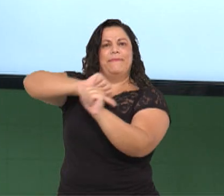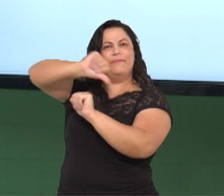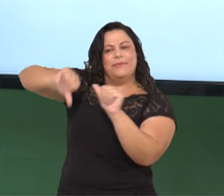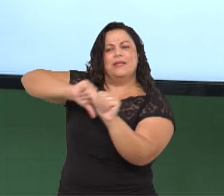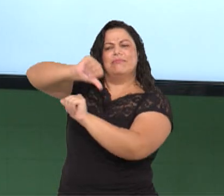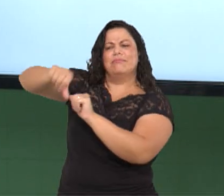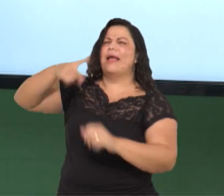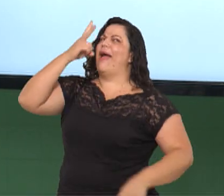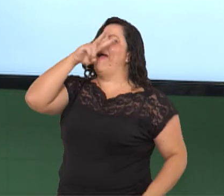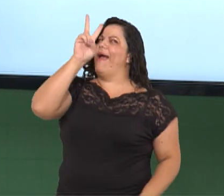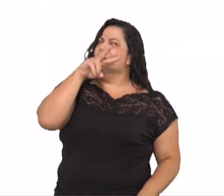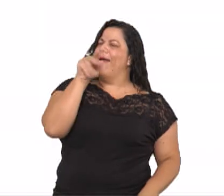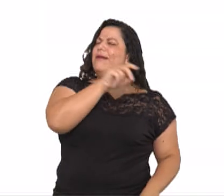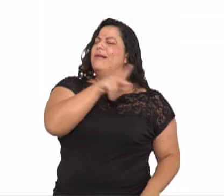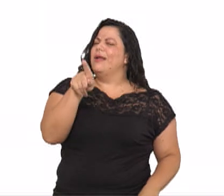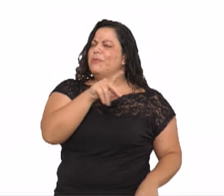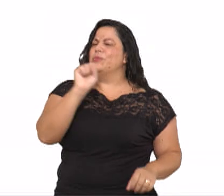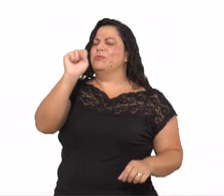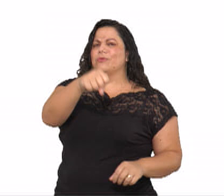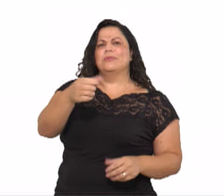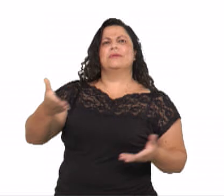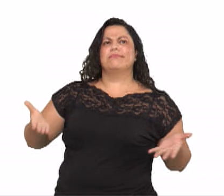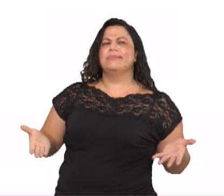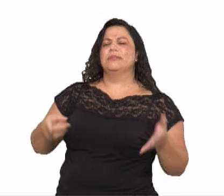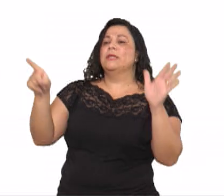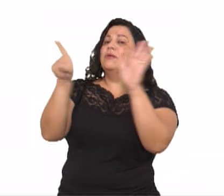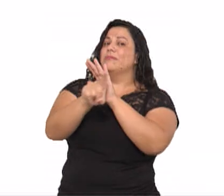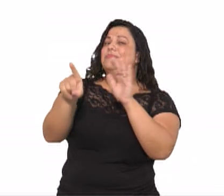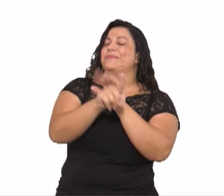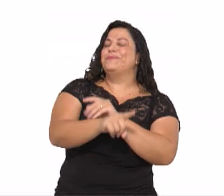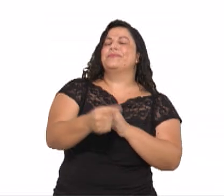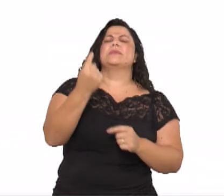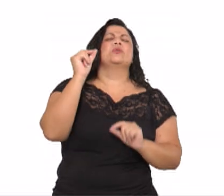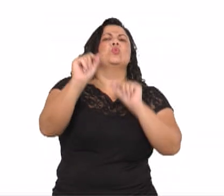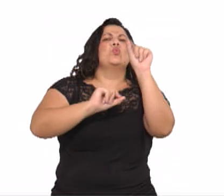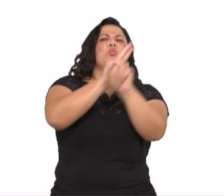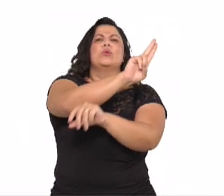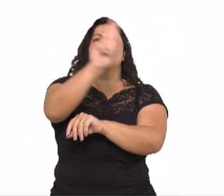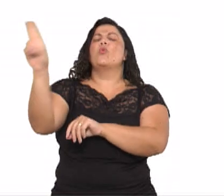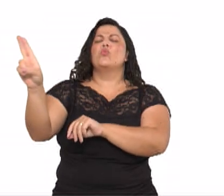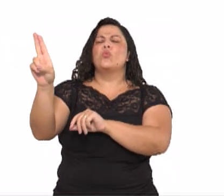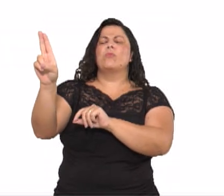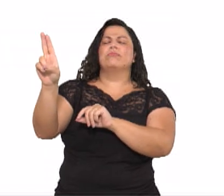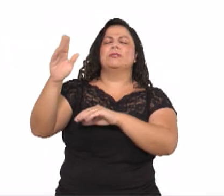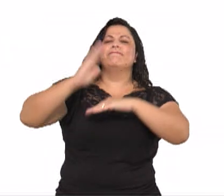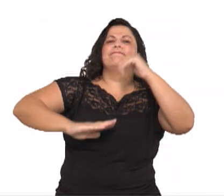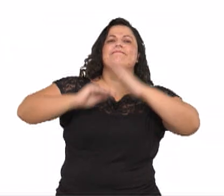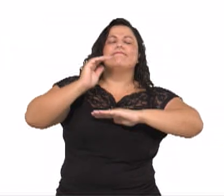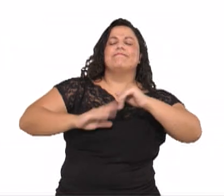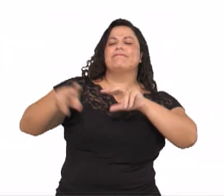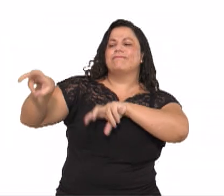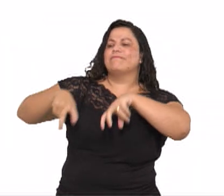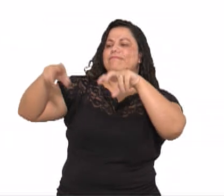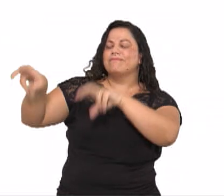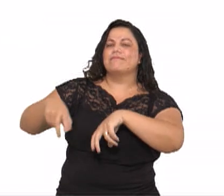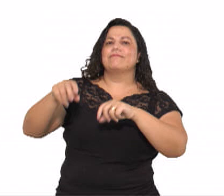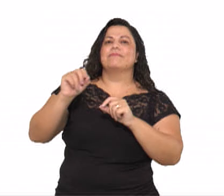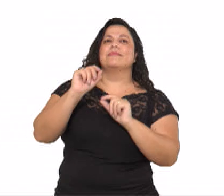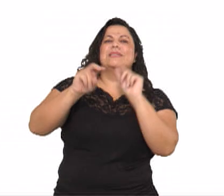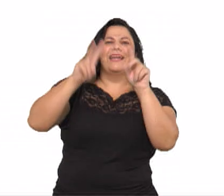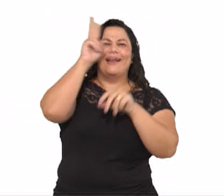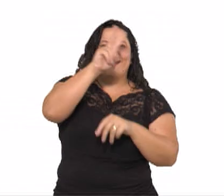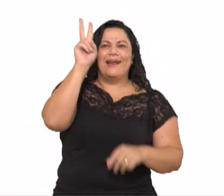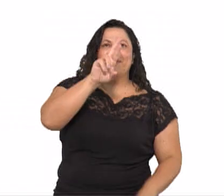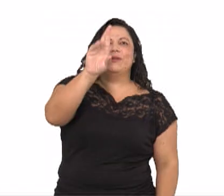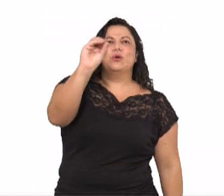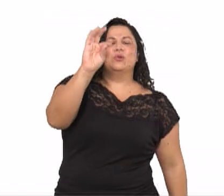você explicou. Primeira pergunta, que nome recebe essa prática agrícola? Rotação de culturas. Então,